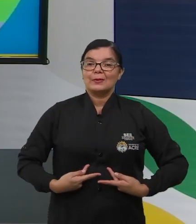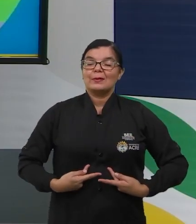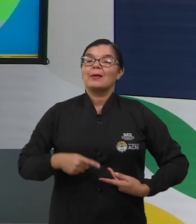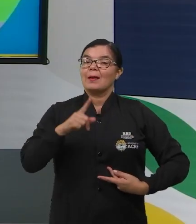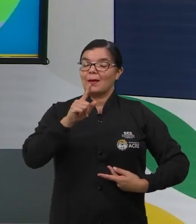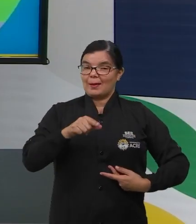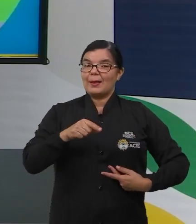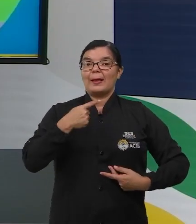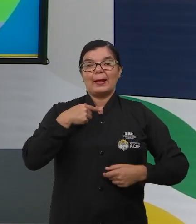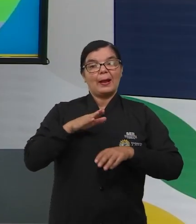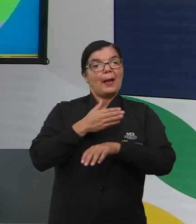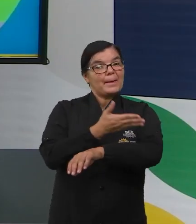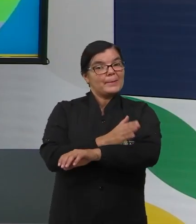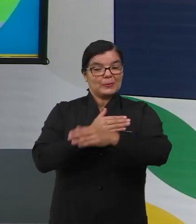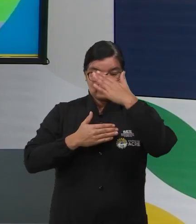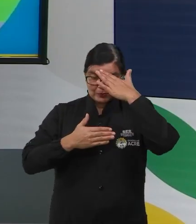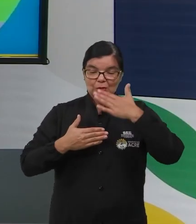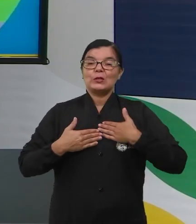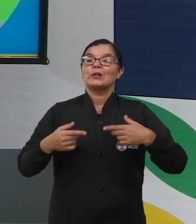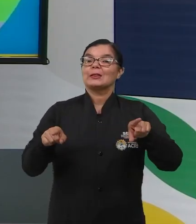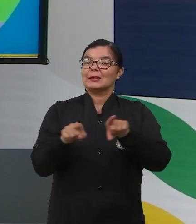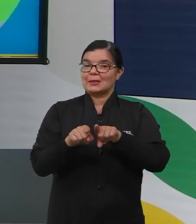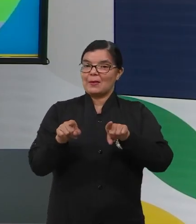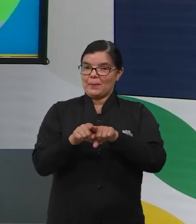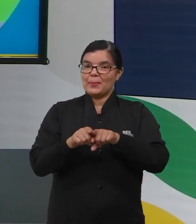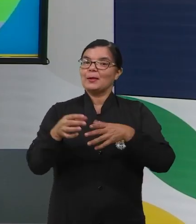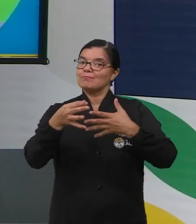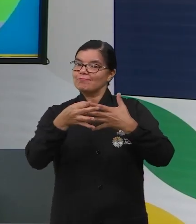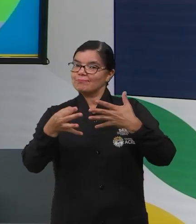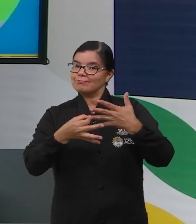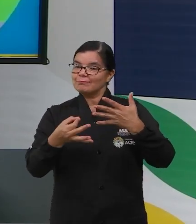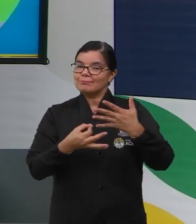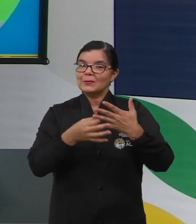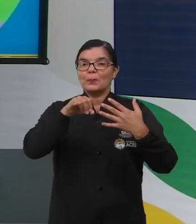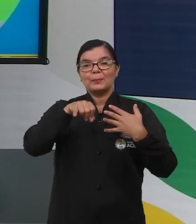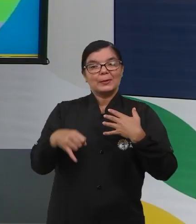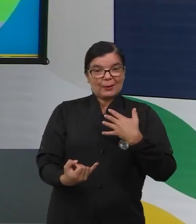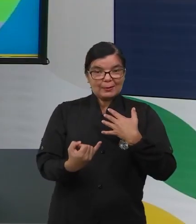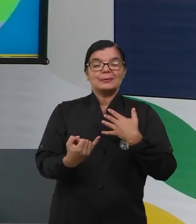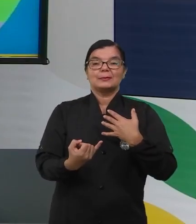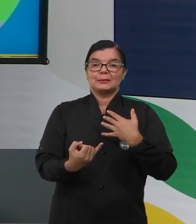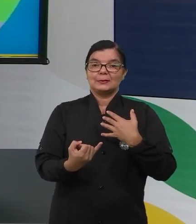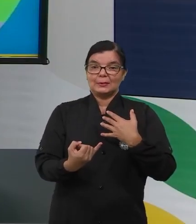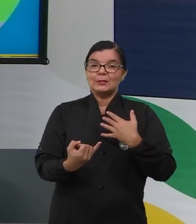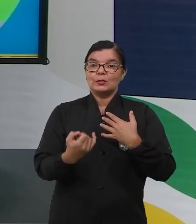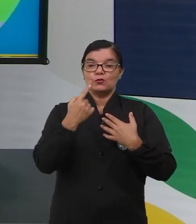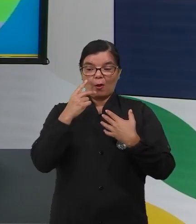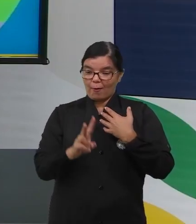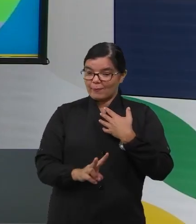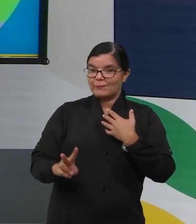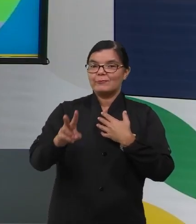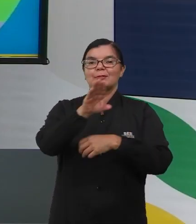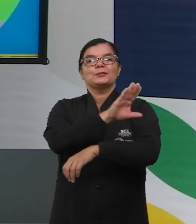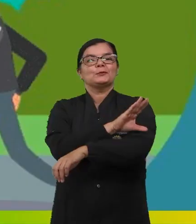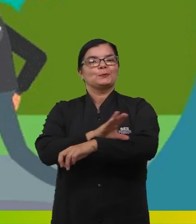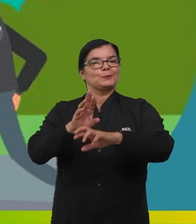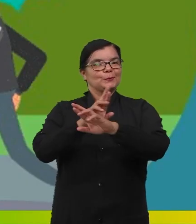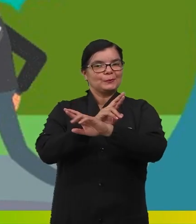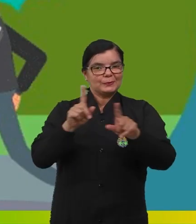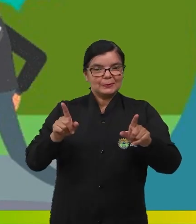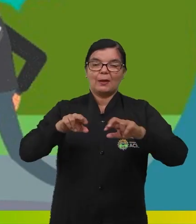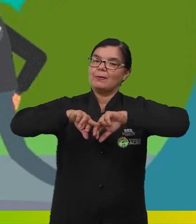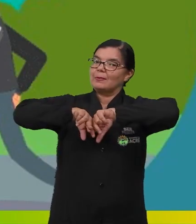esses direcionamentos, a prática corporal, bem como esse instrumento para oportunizar a valorização de culturas diferentes,